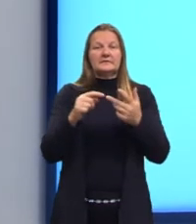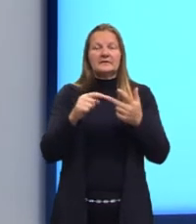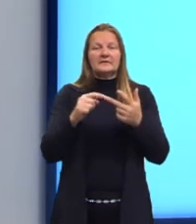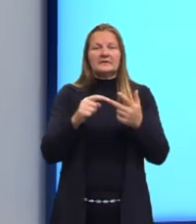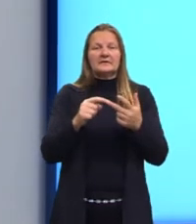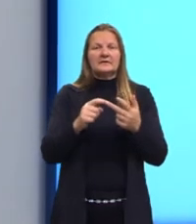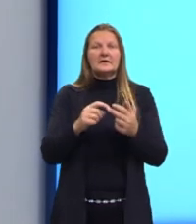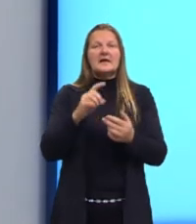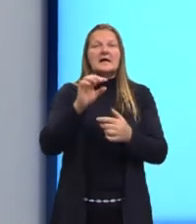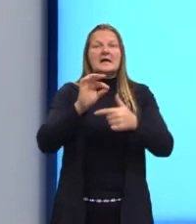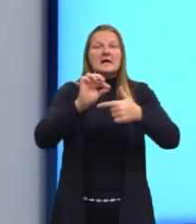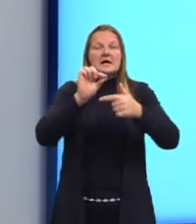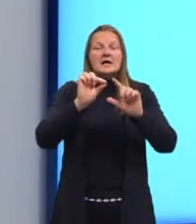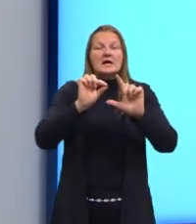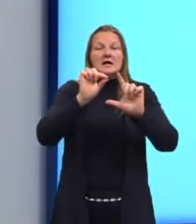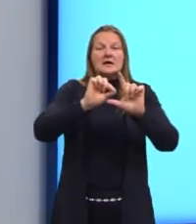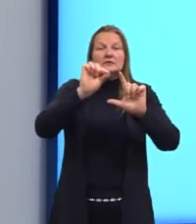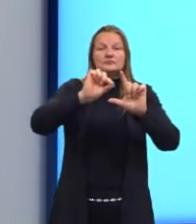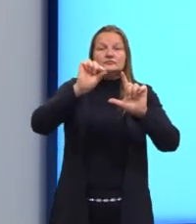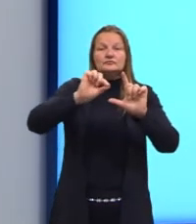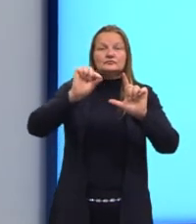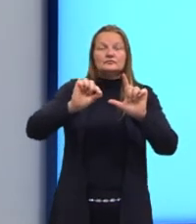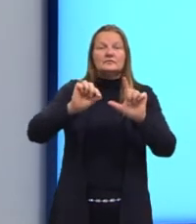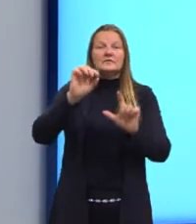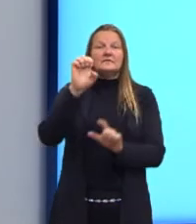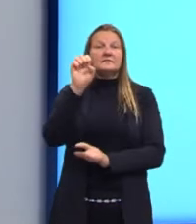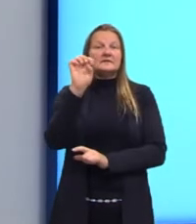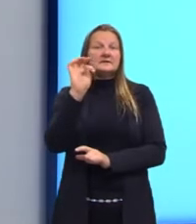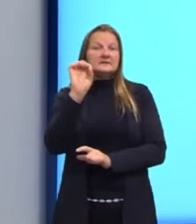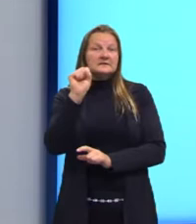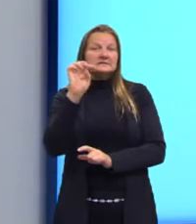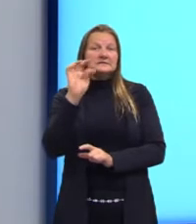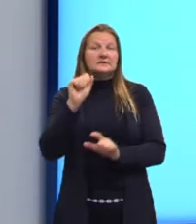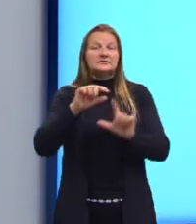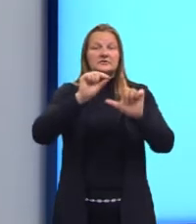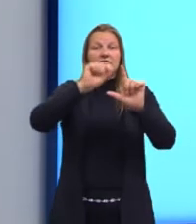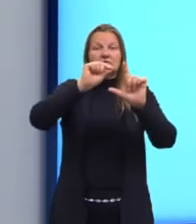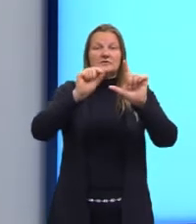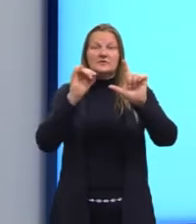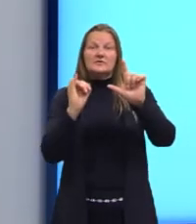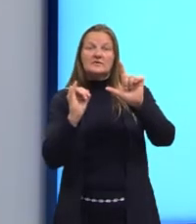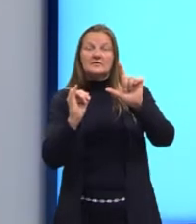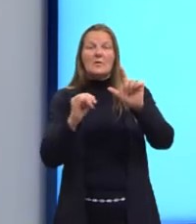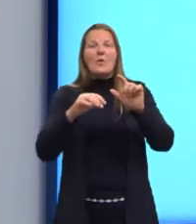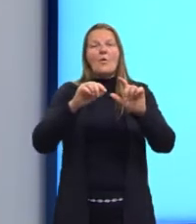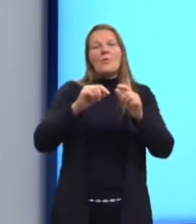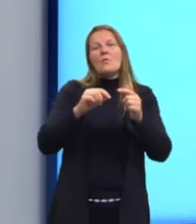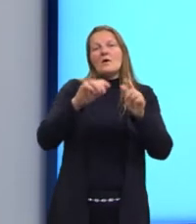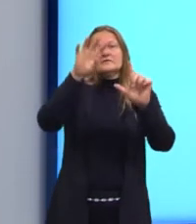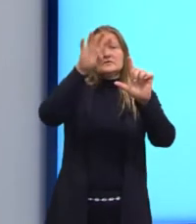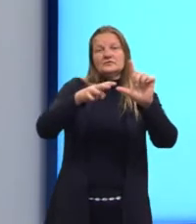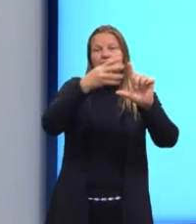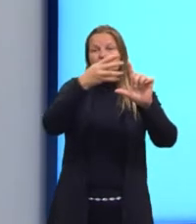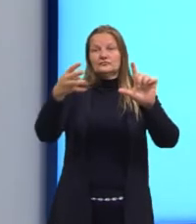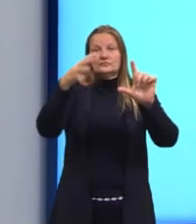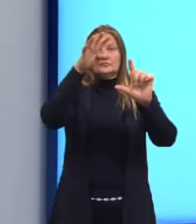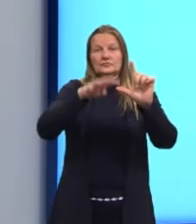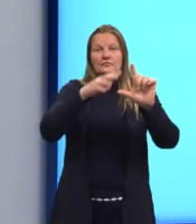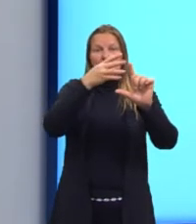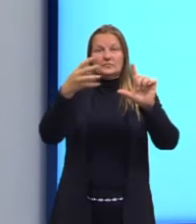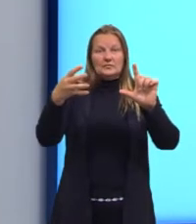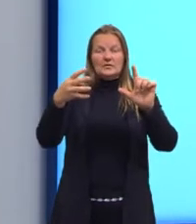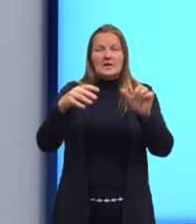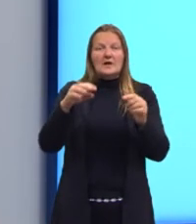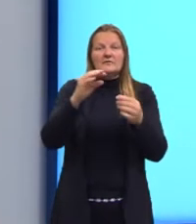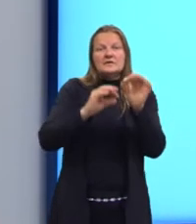dados que geralmente são estatísticos infográficos ou tabelas que aparecem em meio